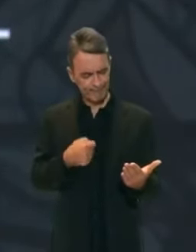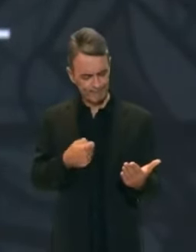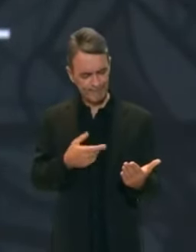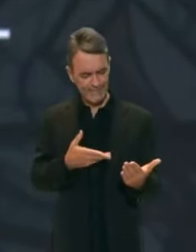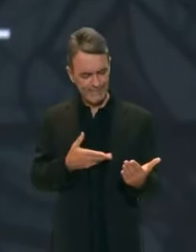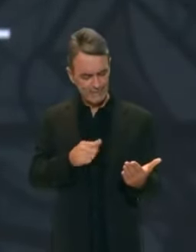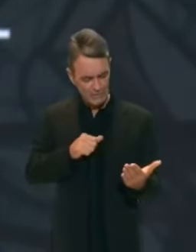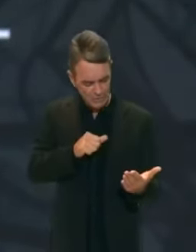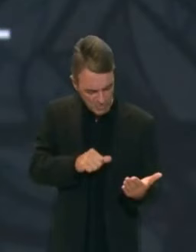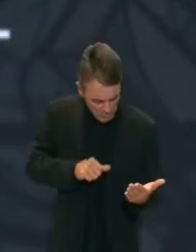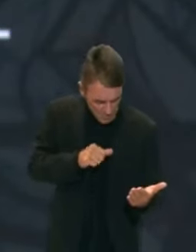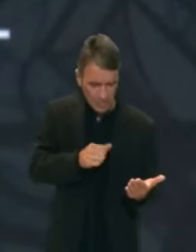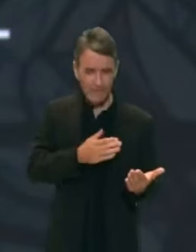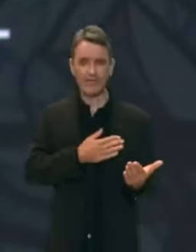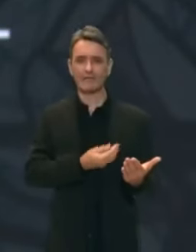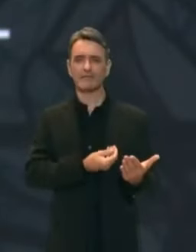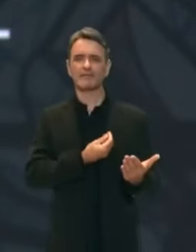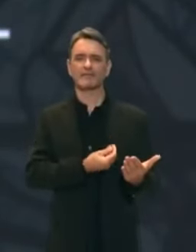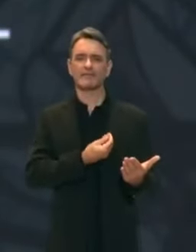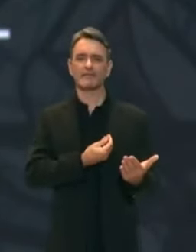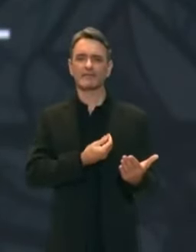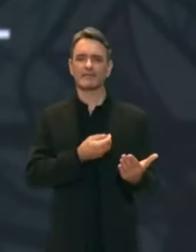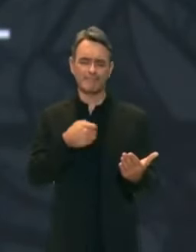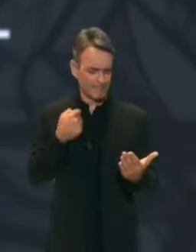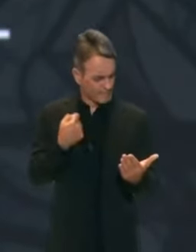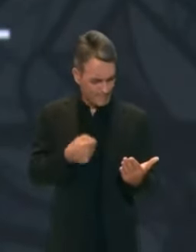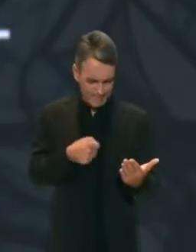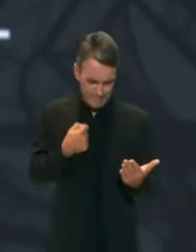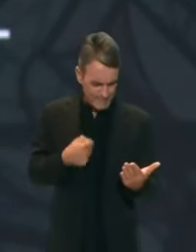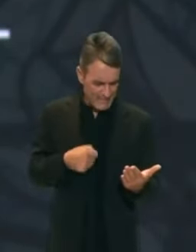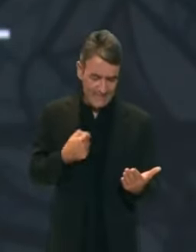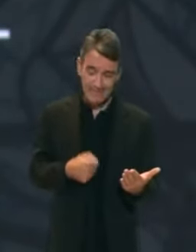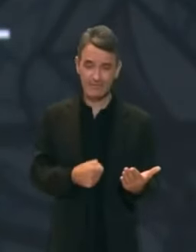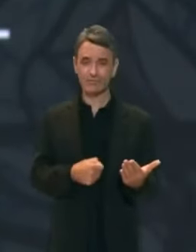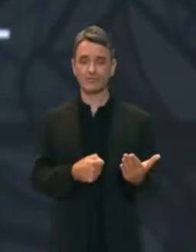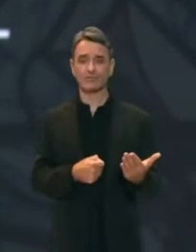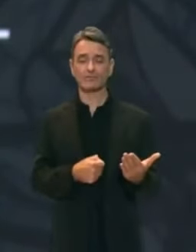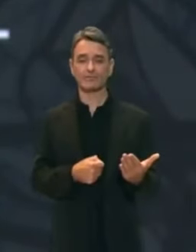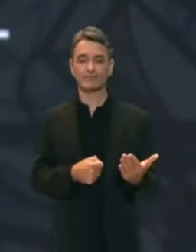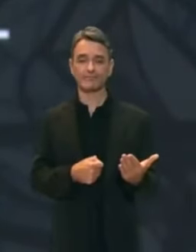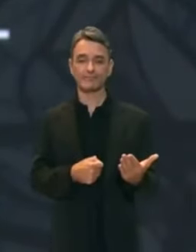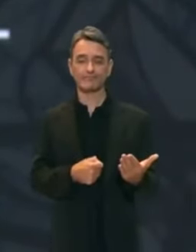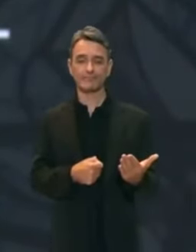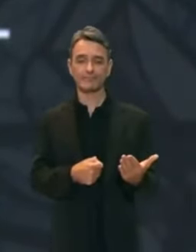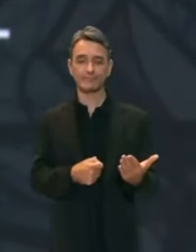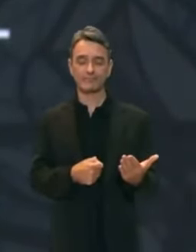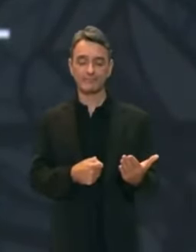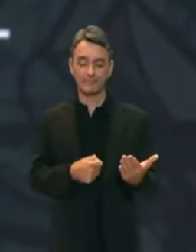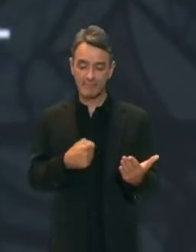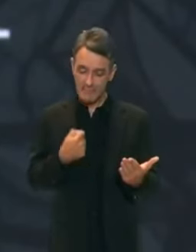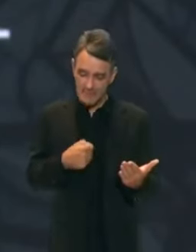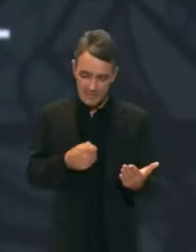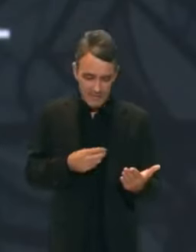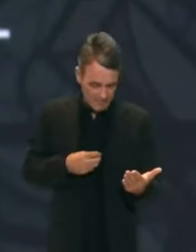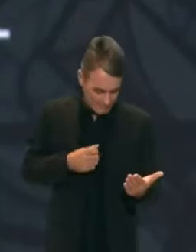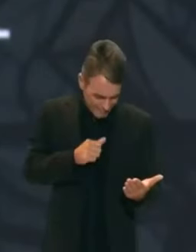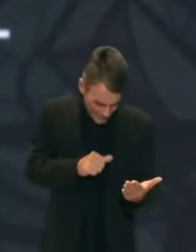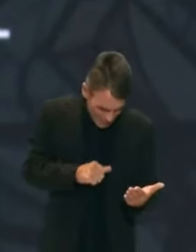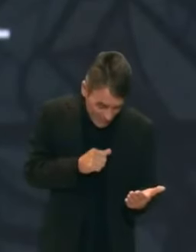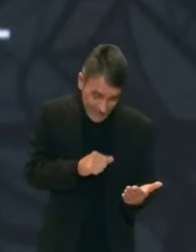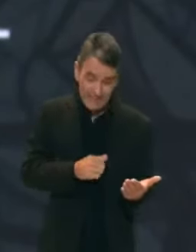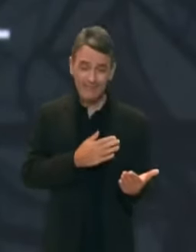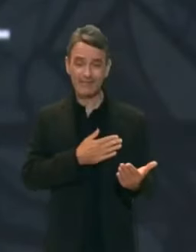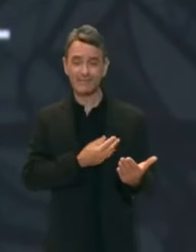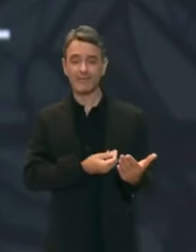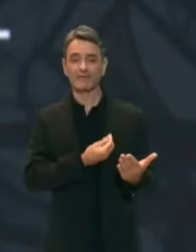de mudanças. Eu preciso de mudanças. Eu preciso de mudanças. E